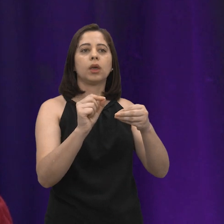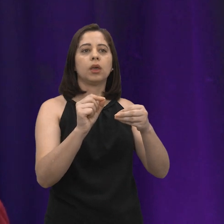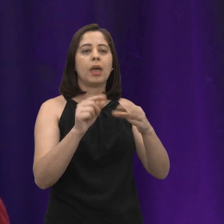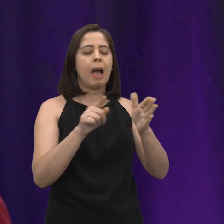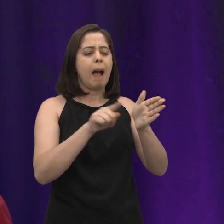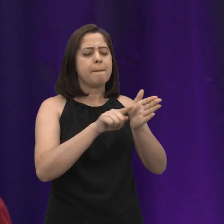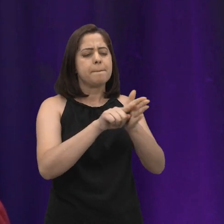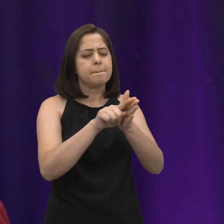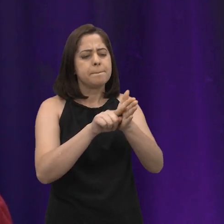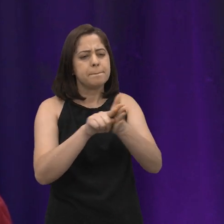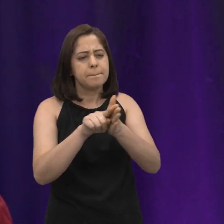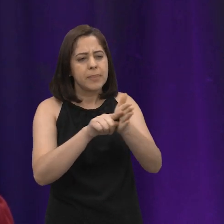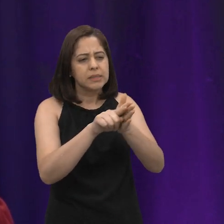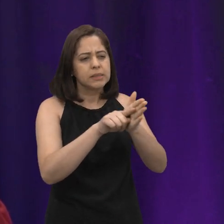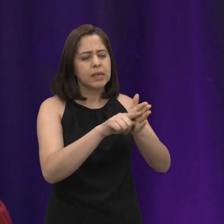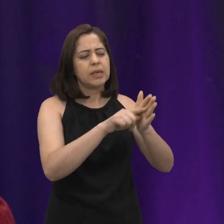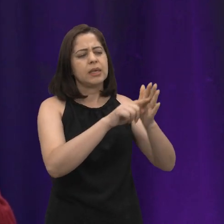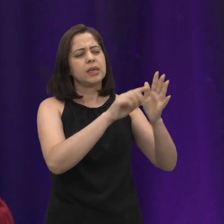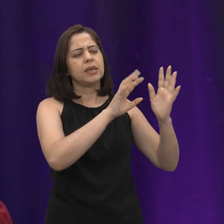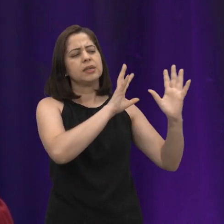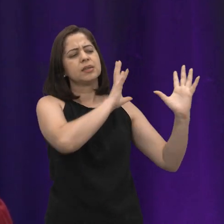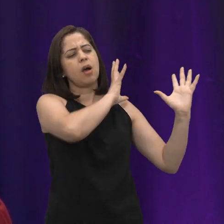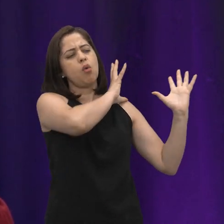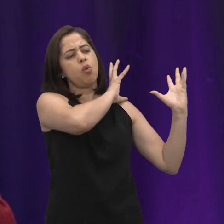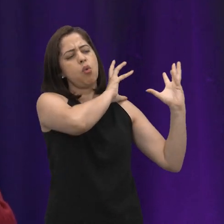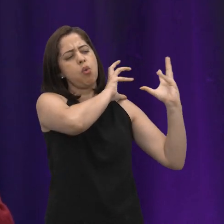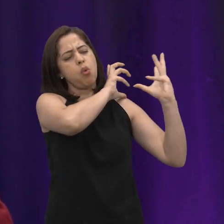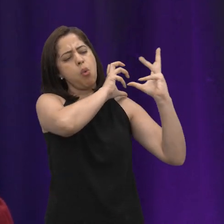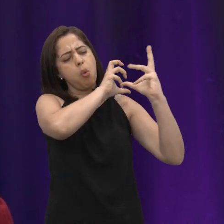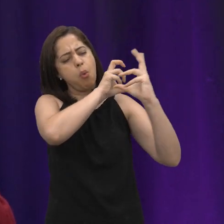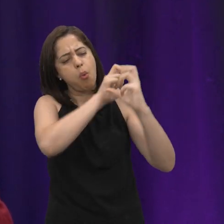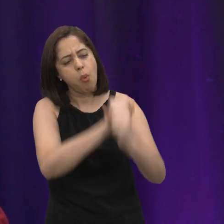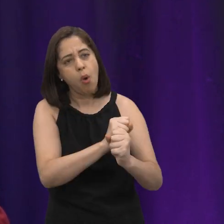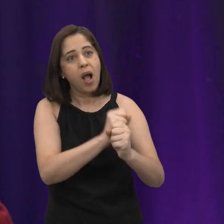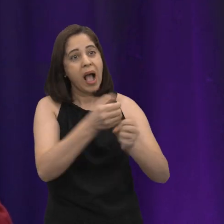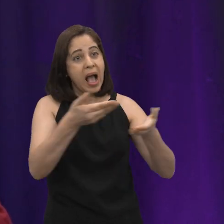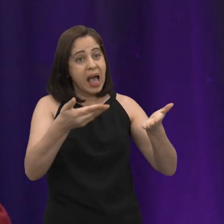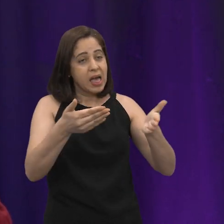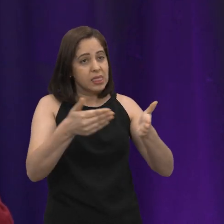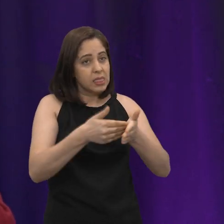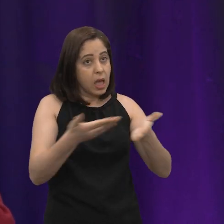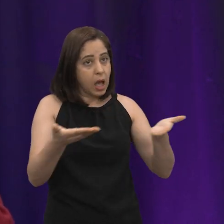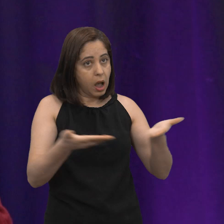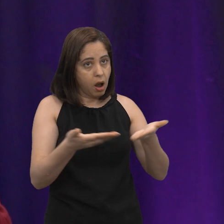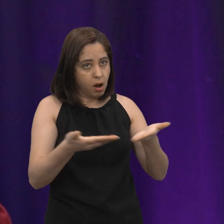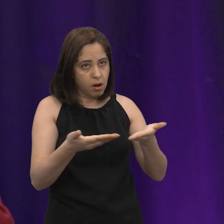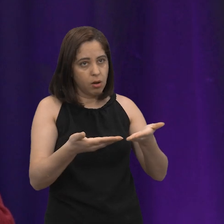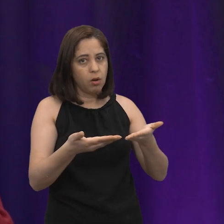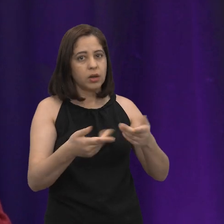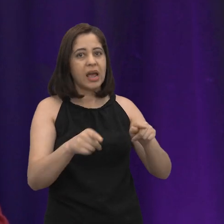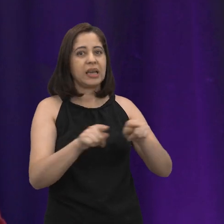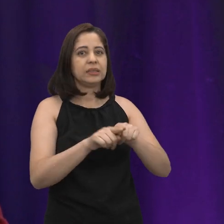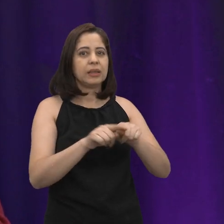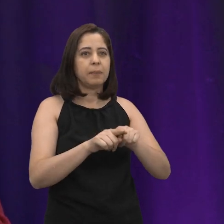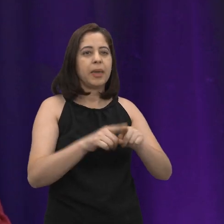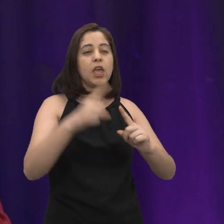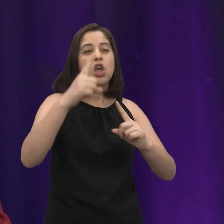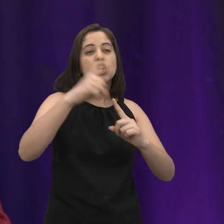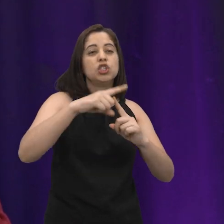esse levantamento histórico e os processos metodológicos que foram, inclusive, ganhando